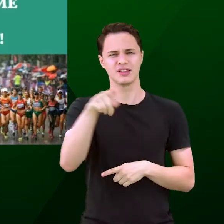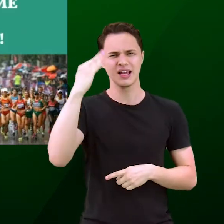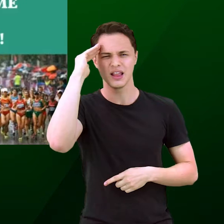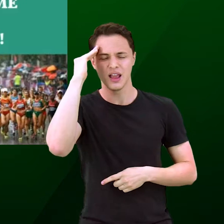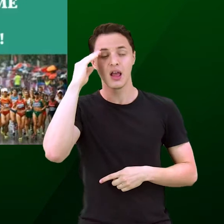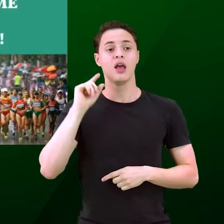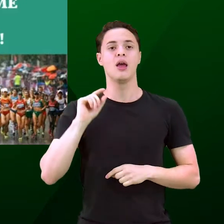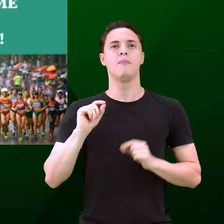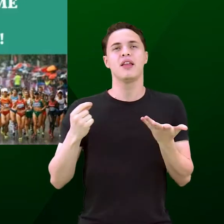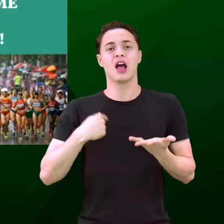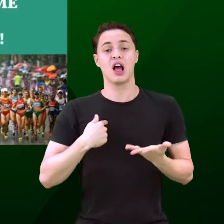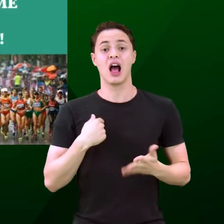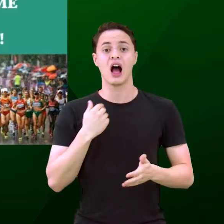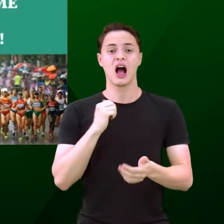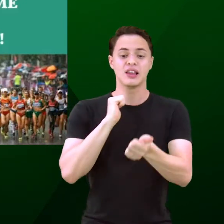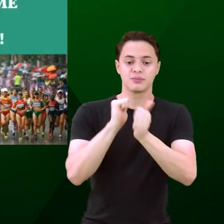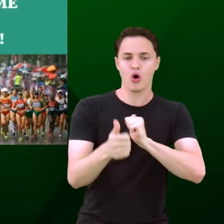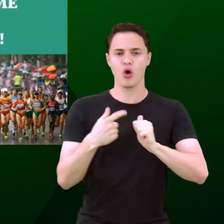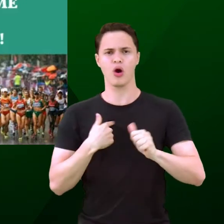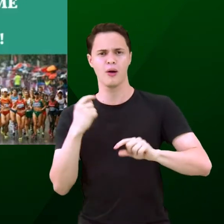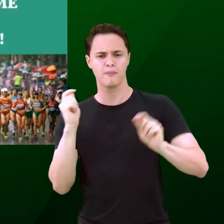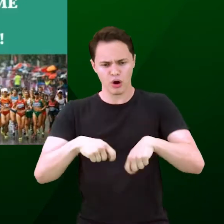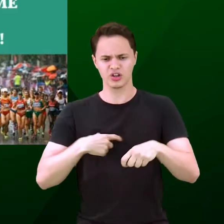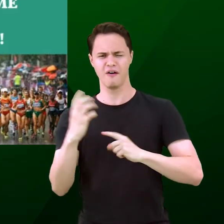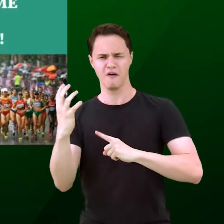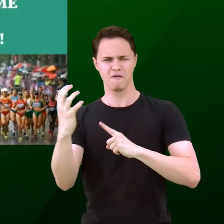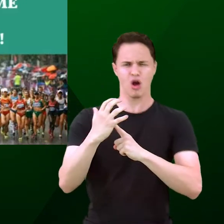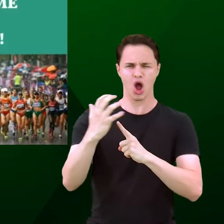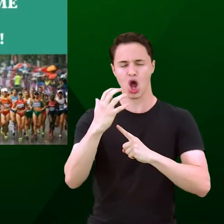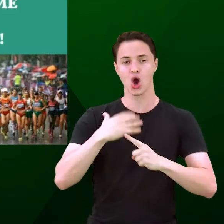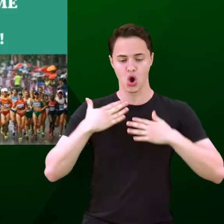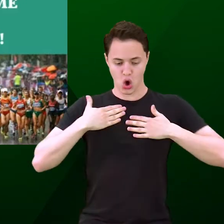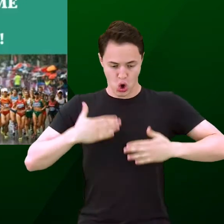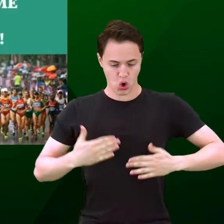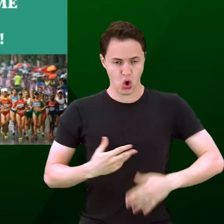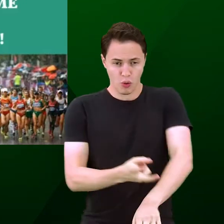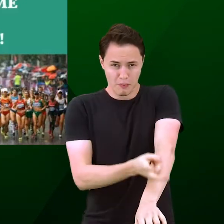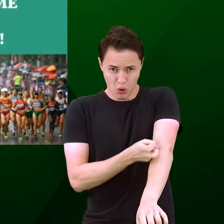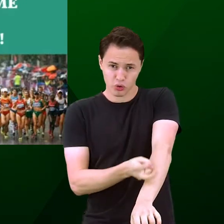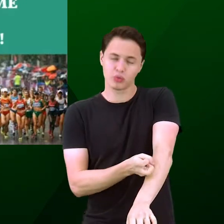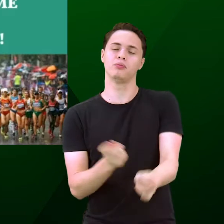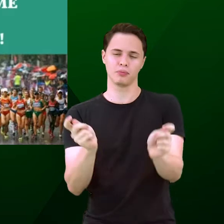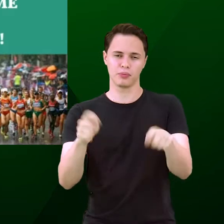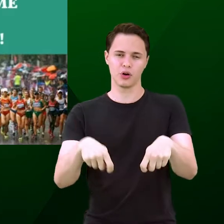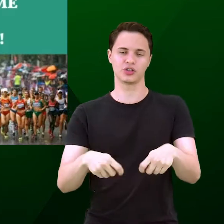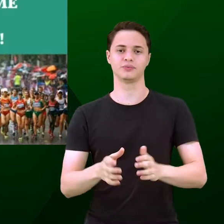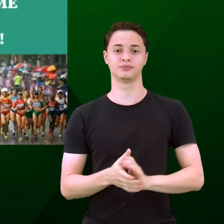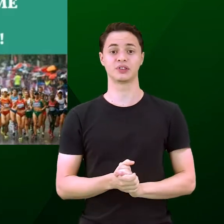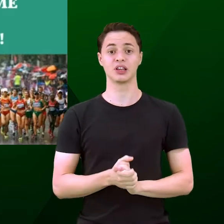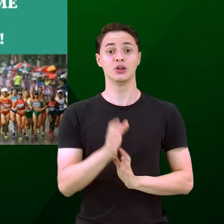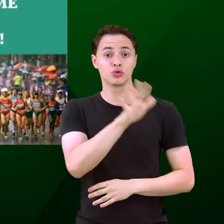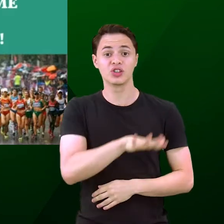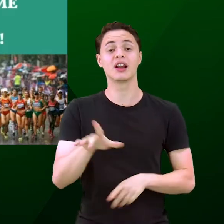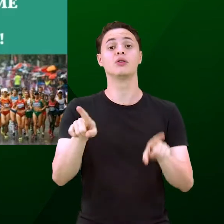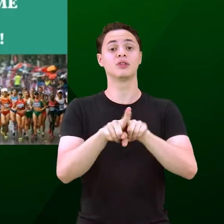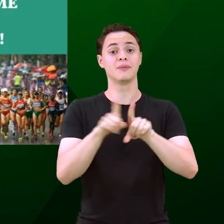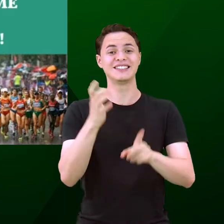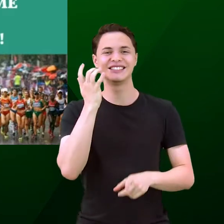mesmo treino, não dá certo, cansa, corre mais rápido do que deveria, mais devagar do que deveria, em alguns casos, se machuca e